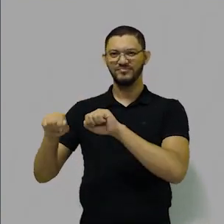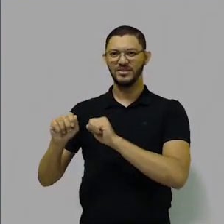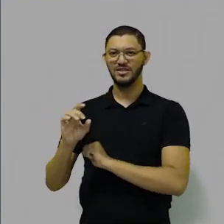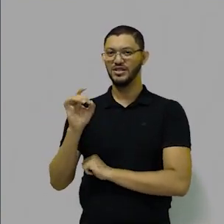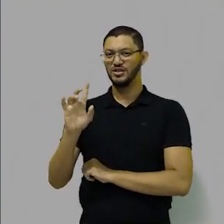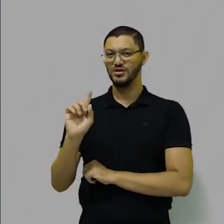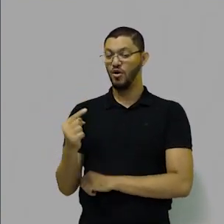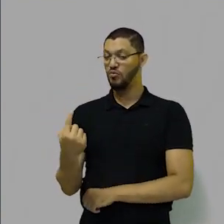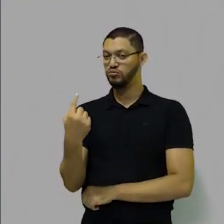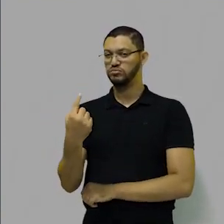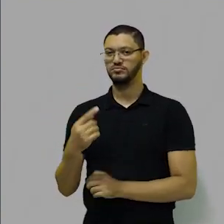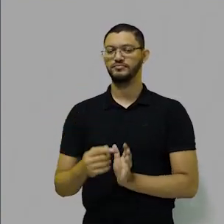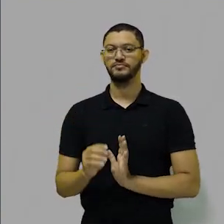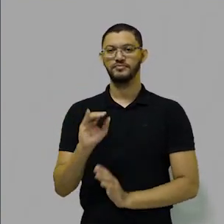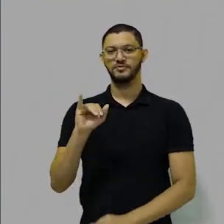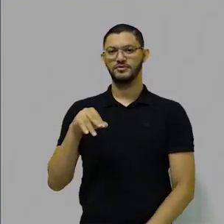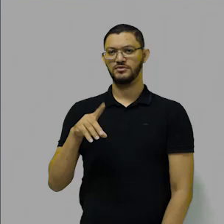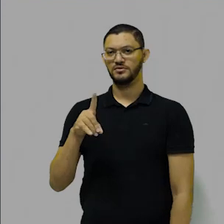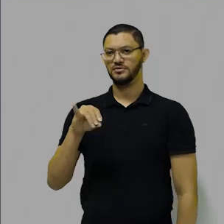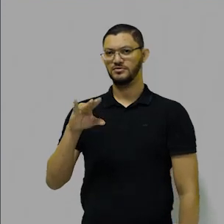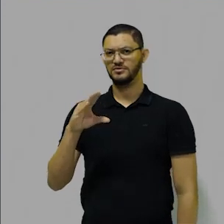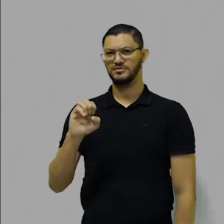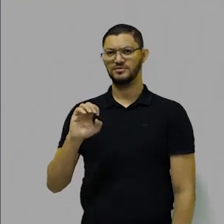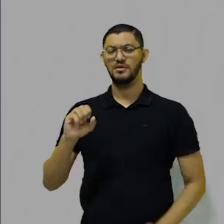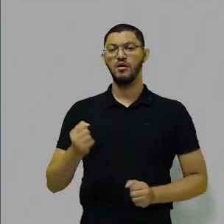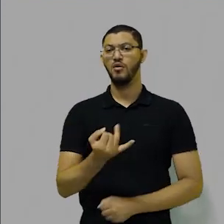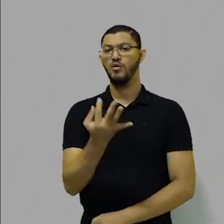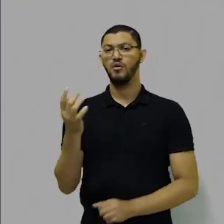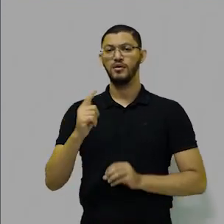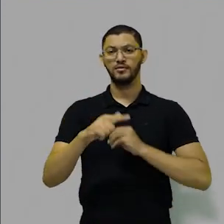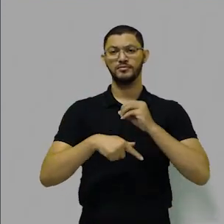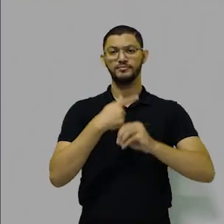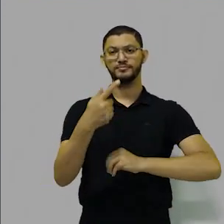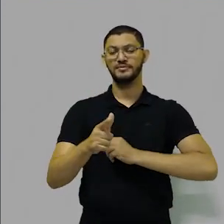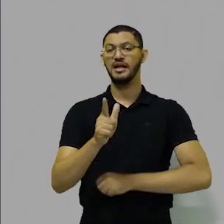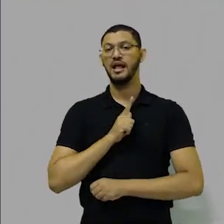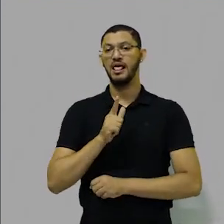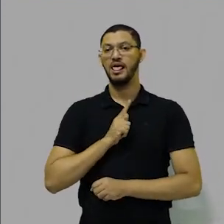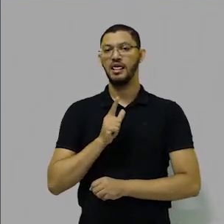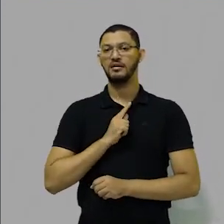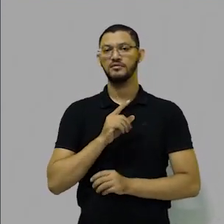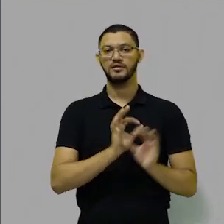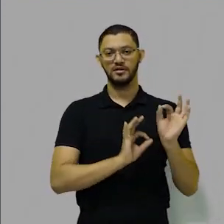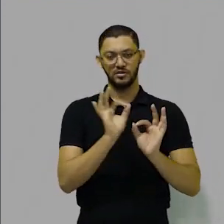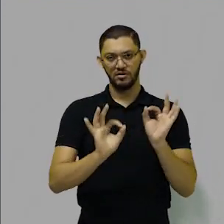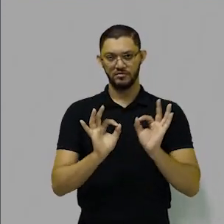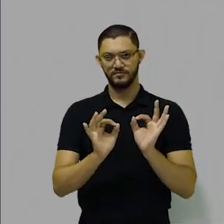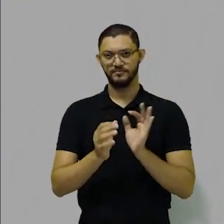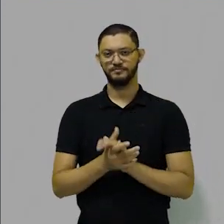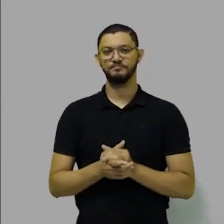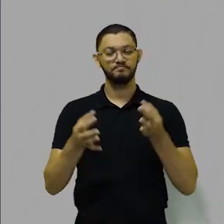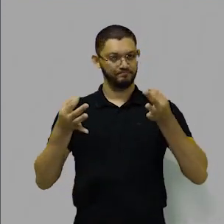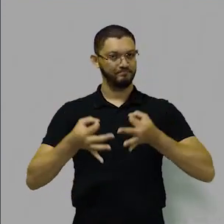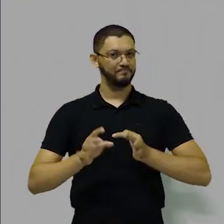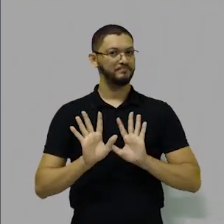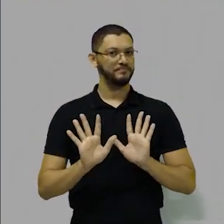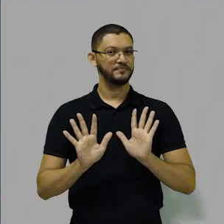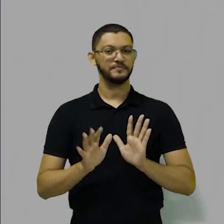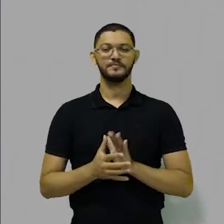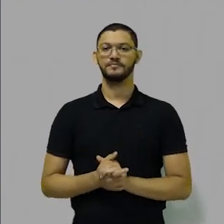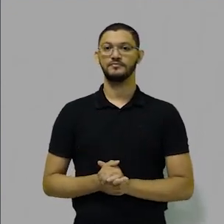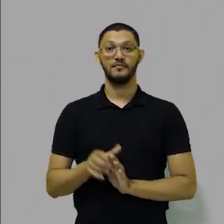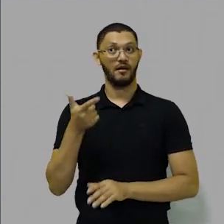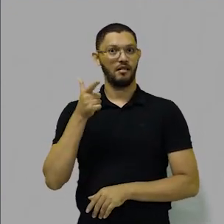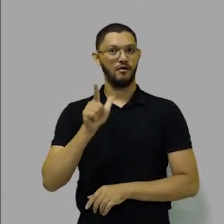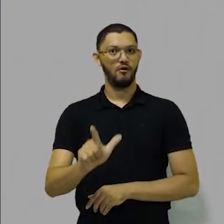1. Então, o índice é a quantidade de átomos presentes naquela fórmula. Certo? Então, mais